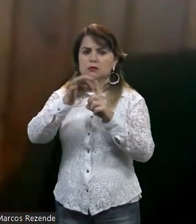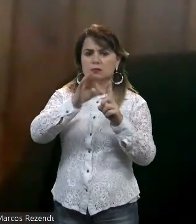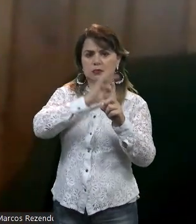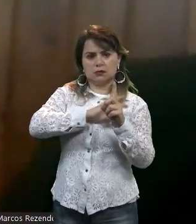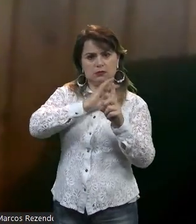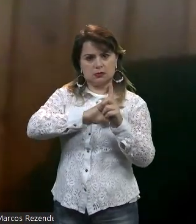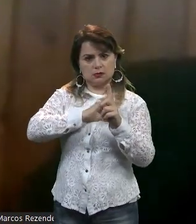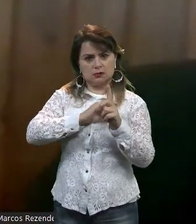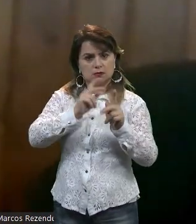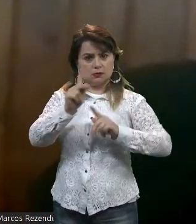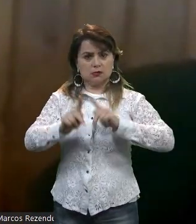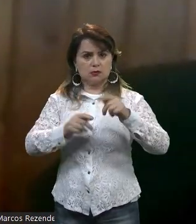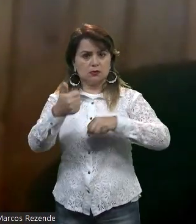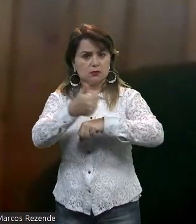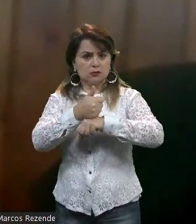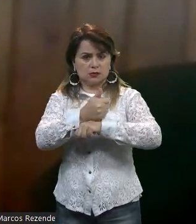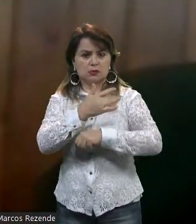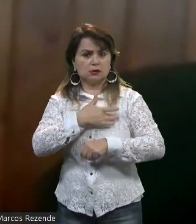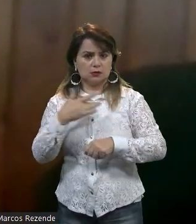da saúde.